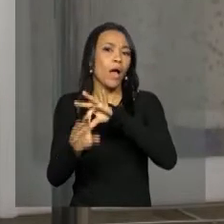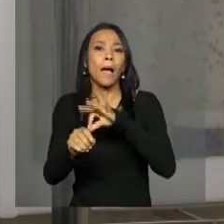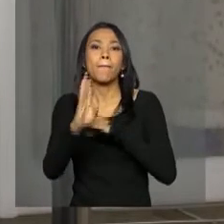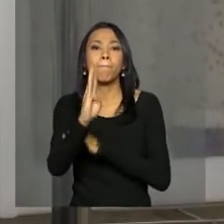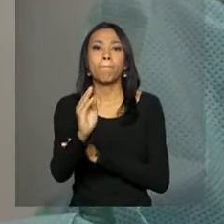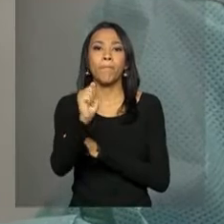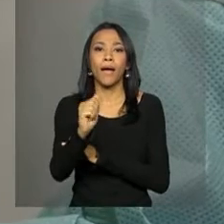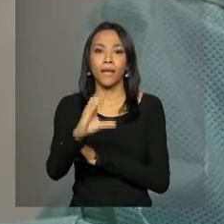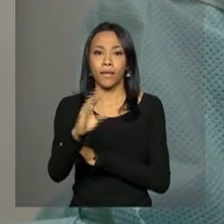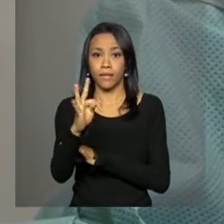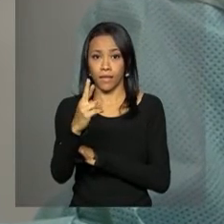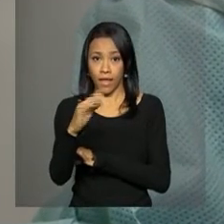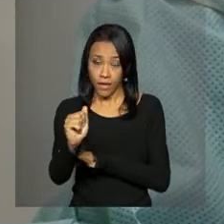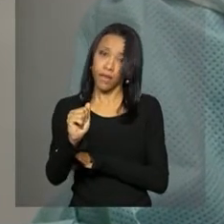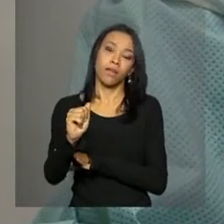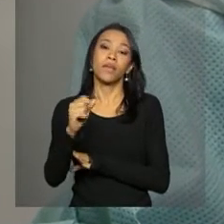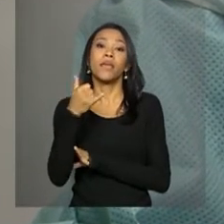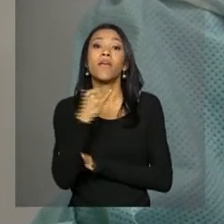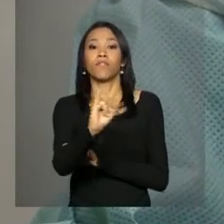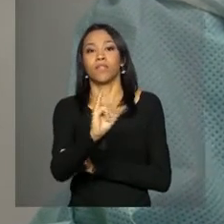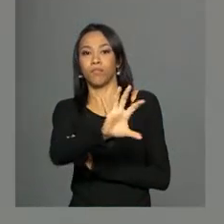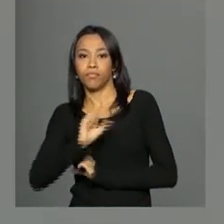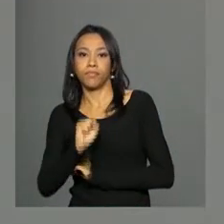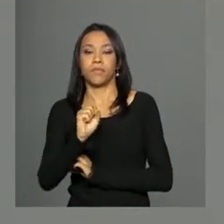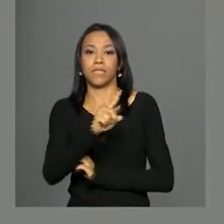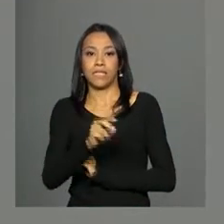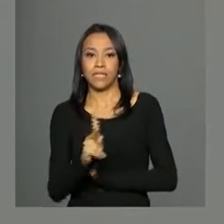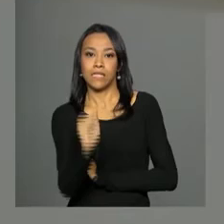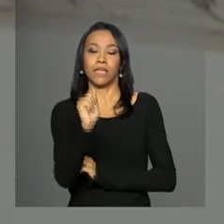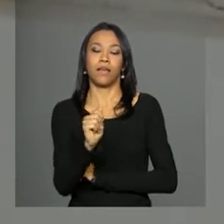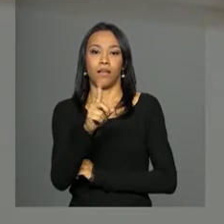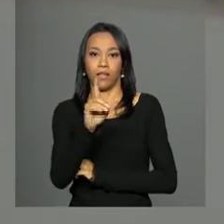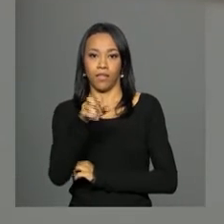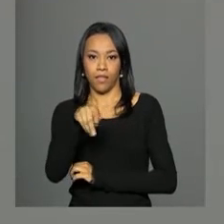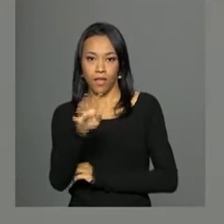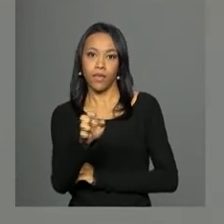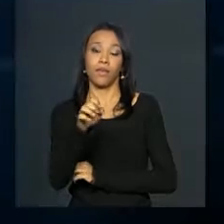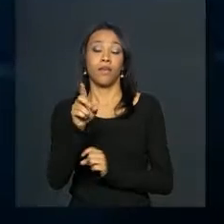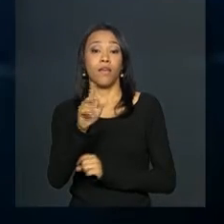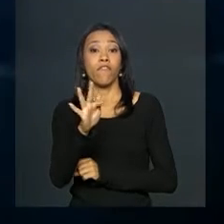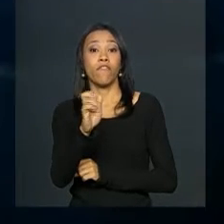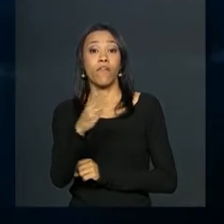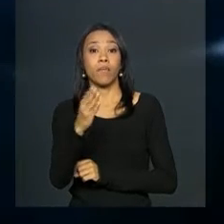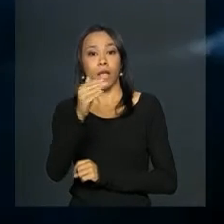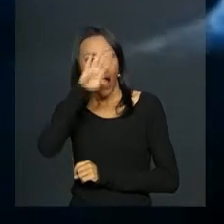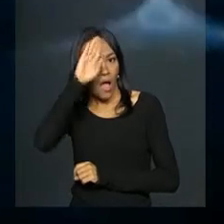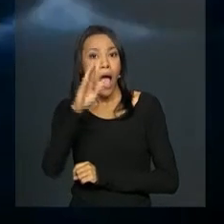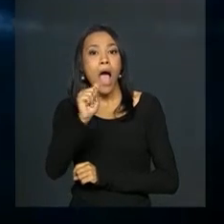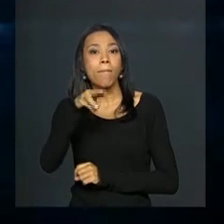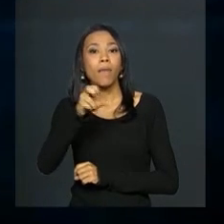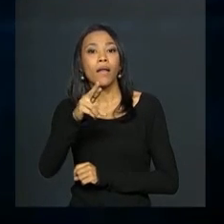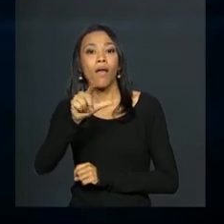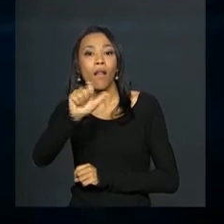roubar que é que bloqueia a transmissão dos vírus da dengue zica chikungunya e febre amarela a bactéria foi inserida